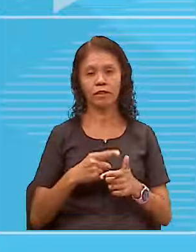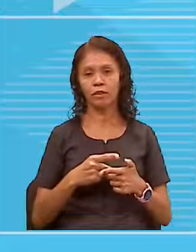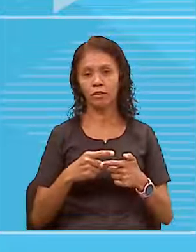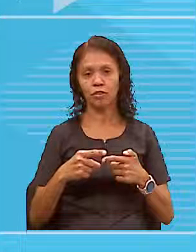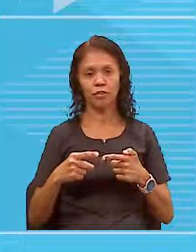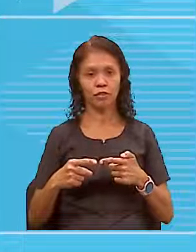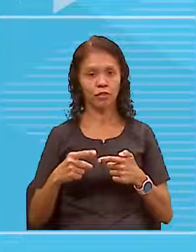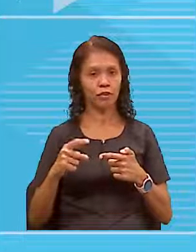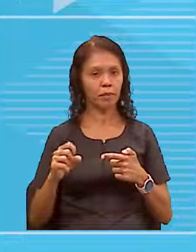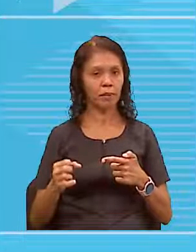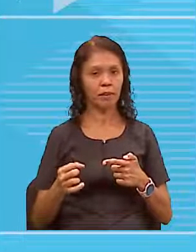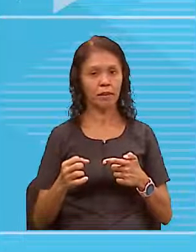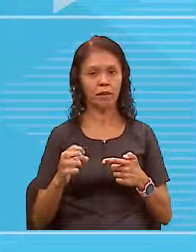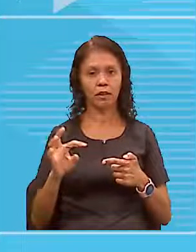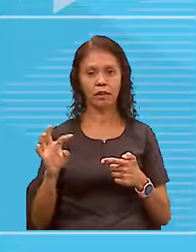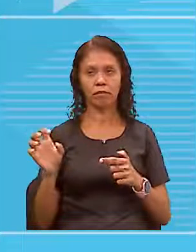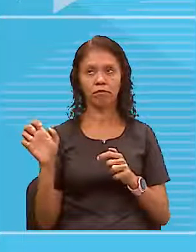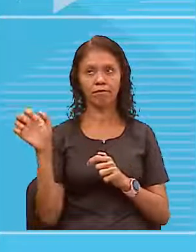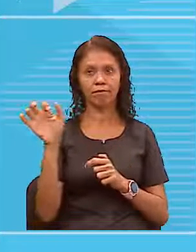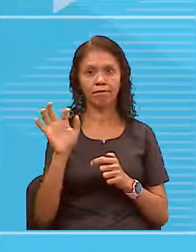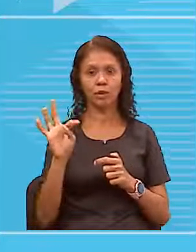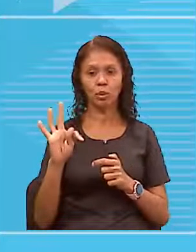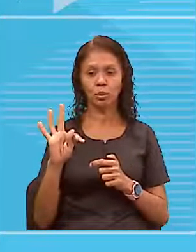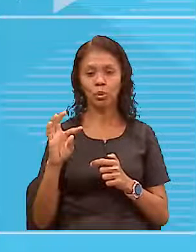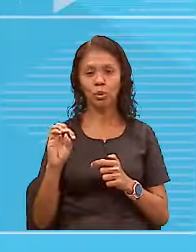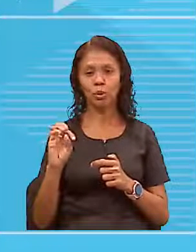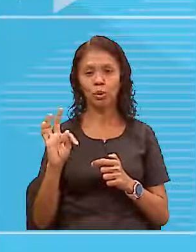pelo total de notas.